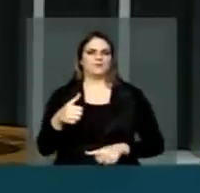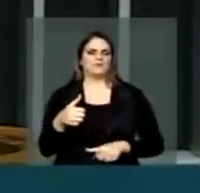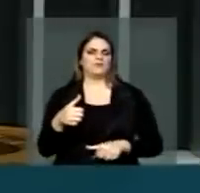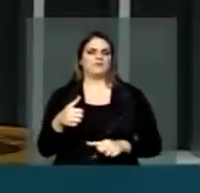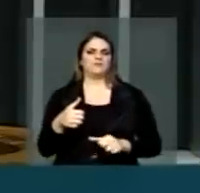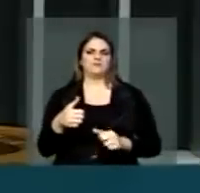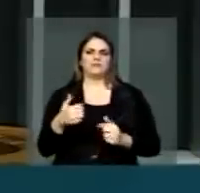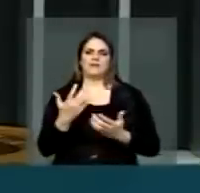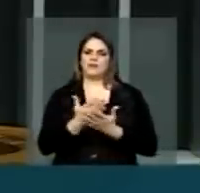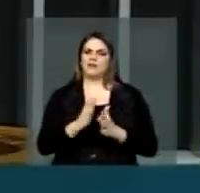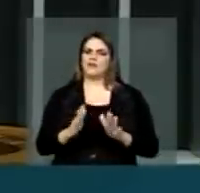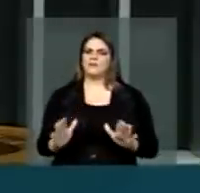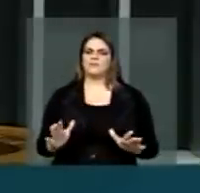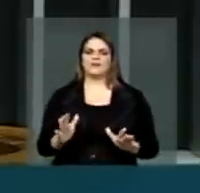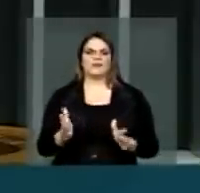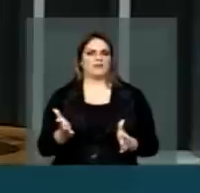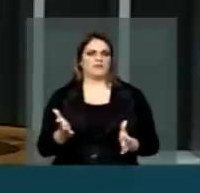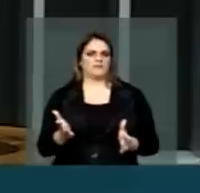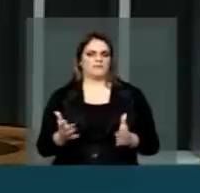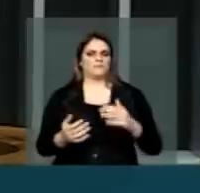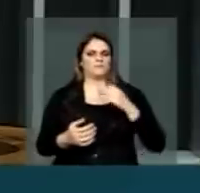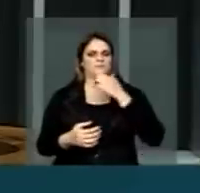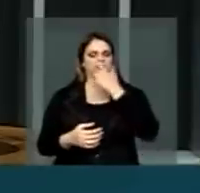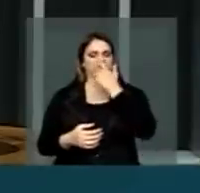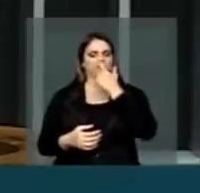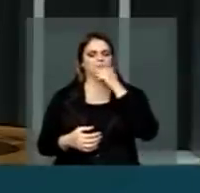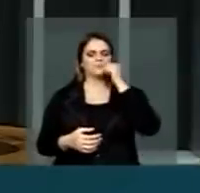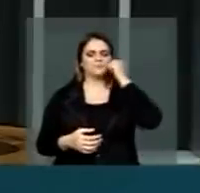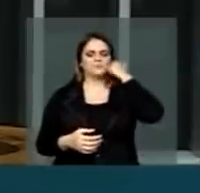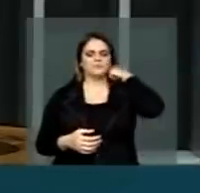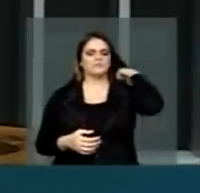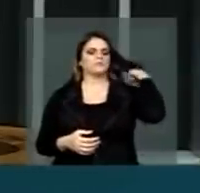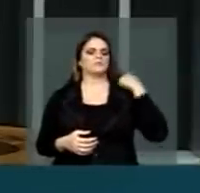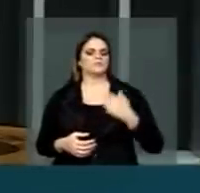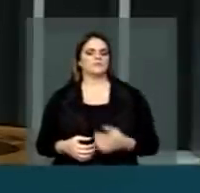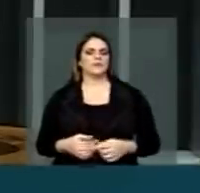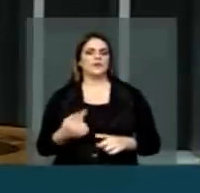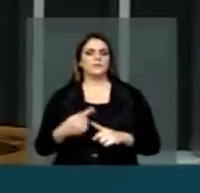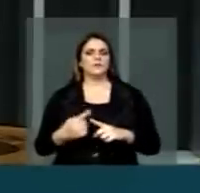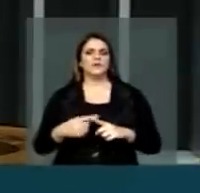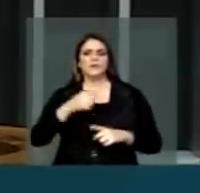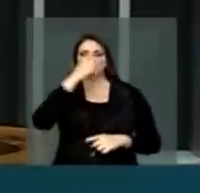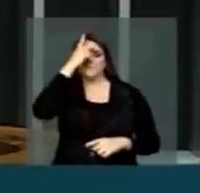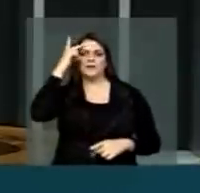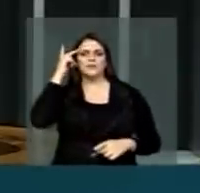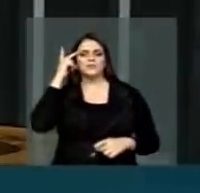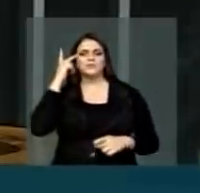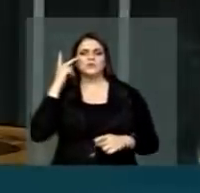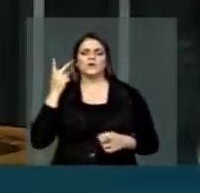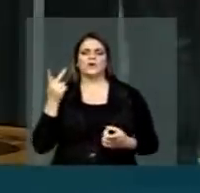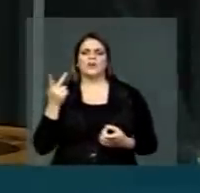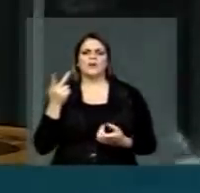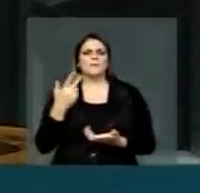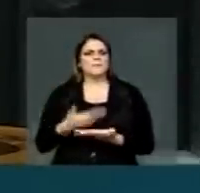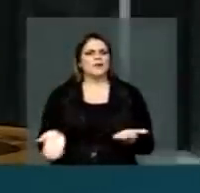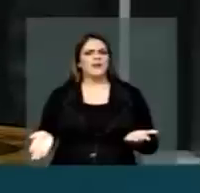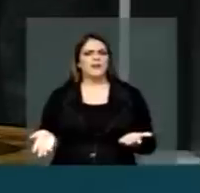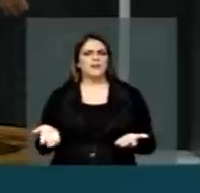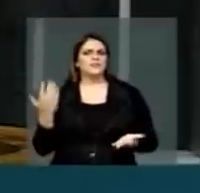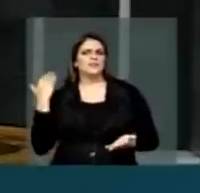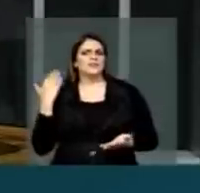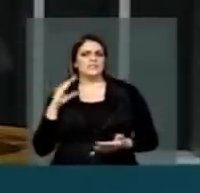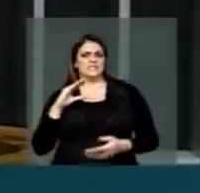colocar fim a algo que pune aquele que começa a trabalhar mais cedo, aquele